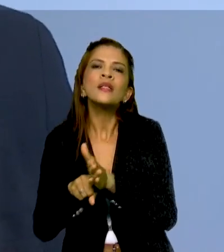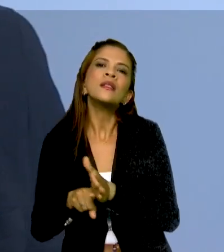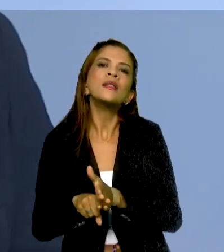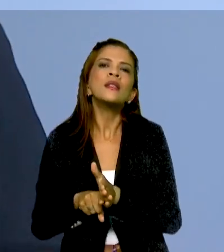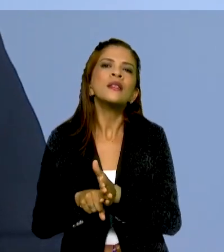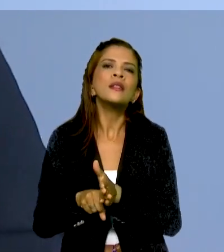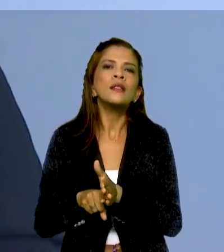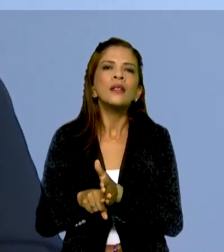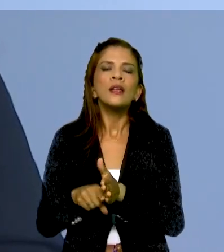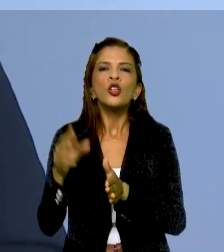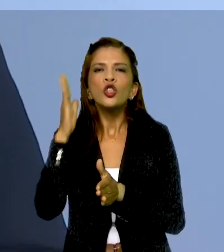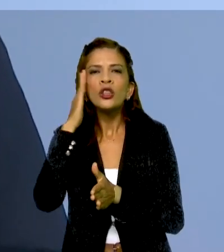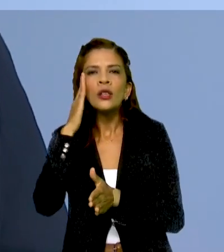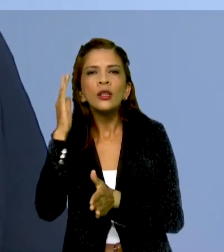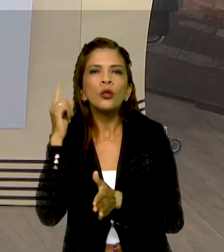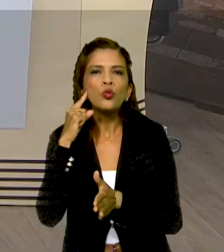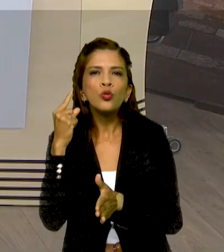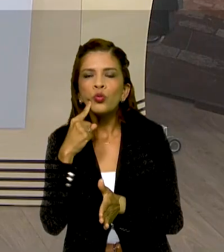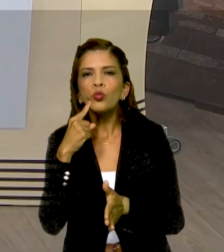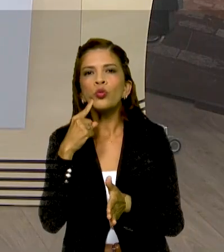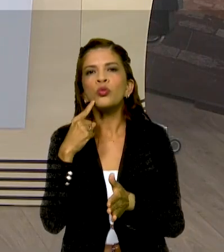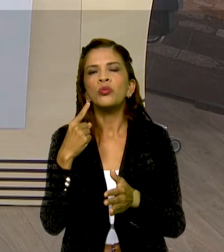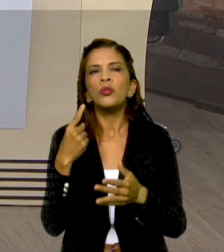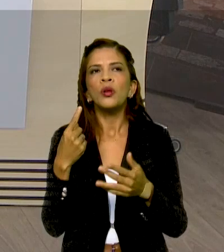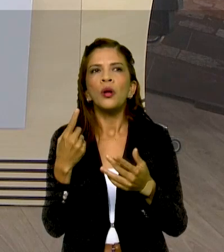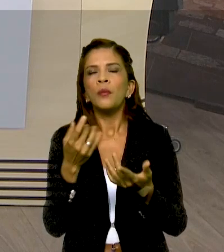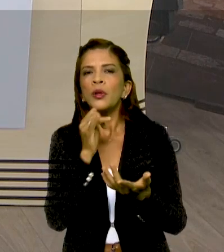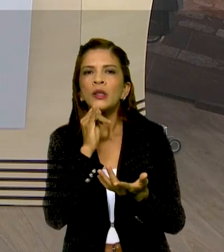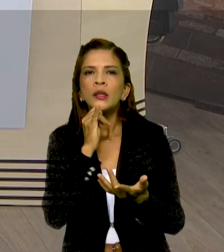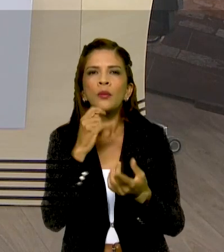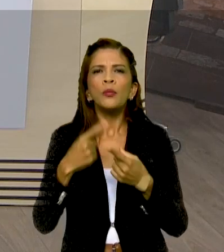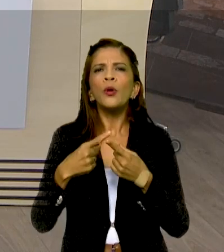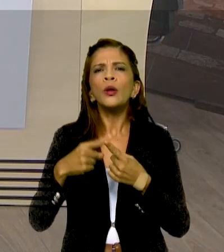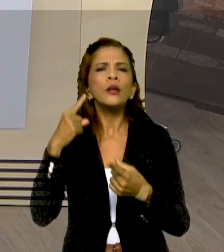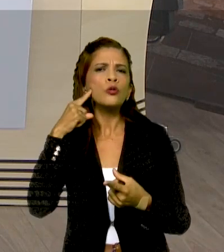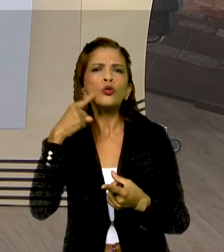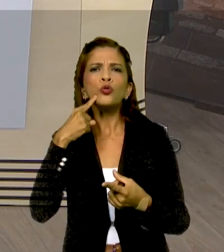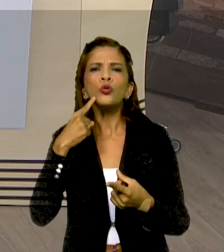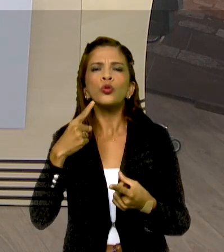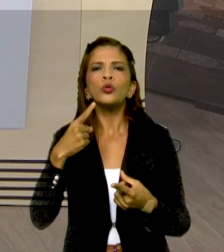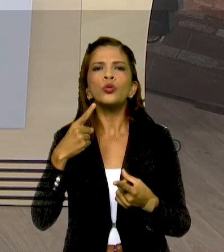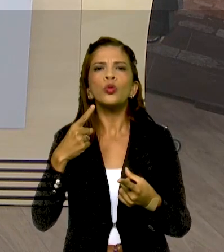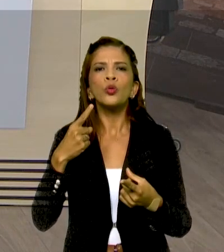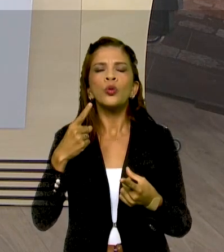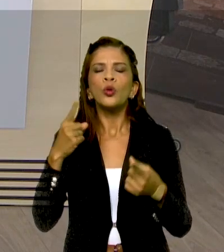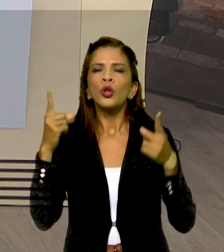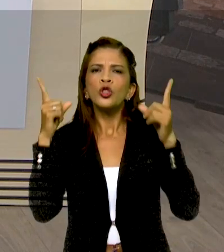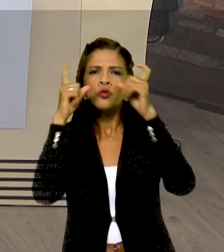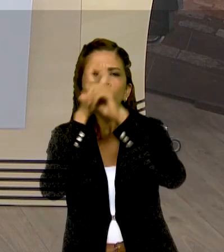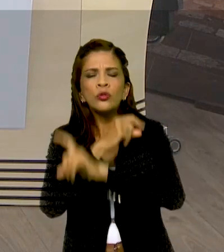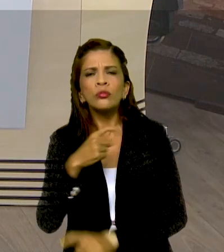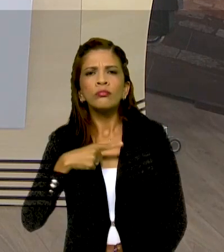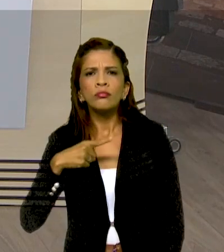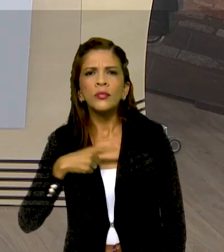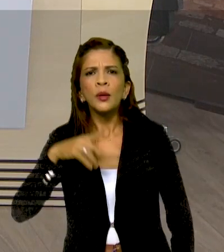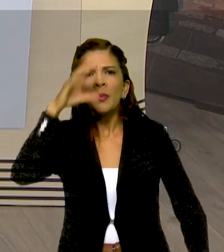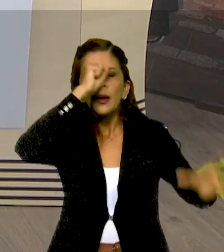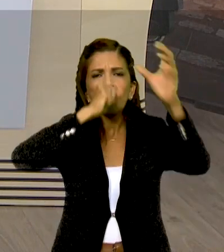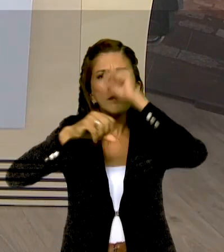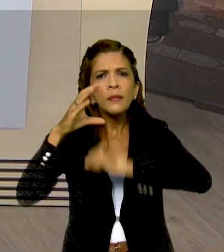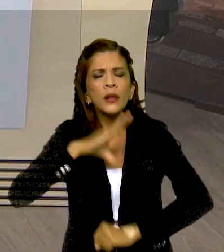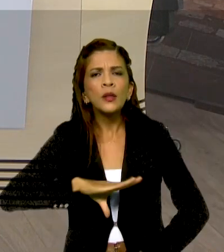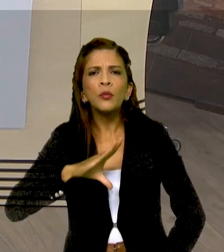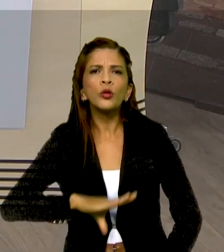dificuldade em aprender a língua portuguesa. Entendeu? E de que formas essa língua pode ser ensinada, ou vários outros